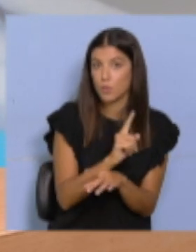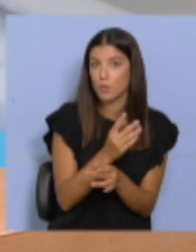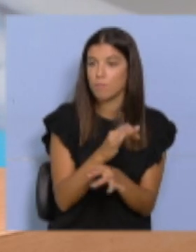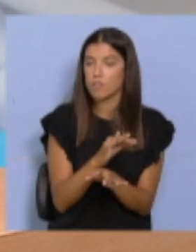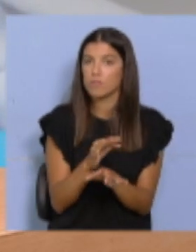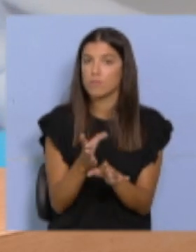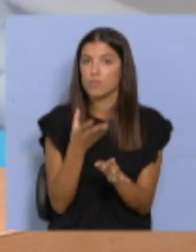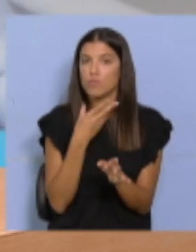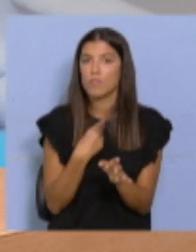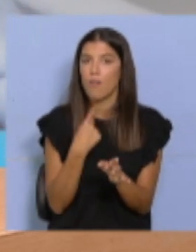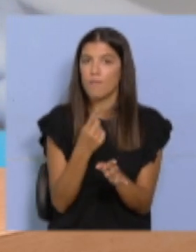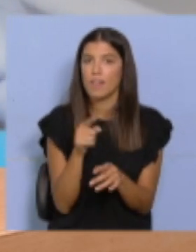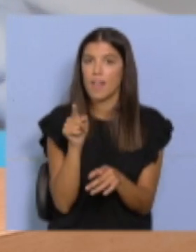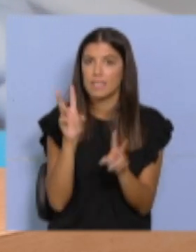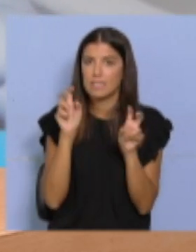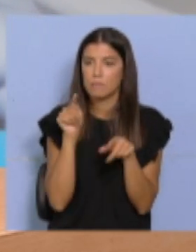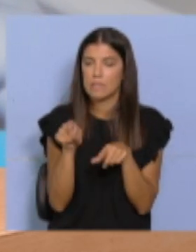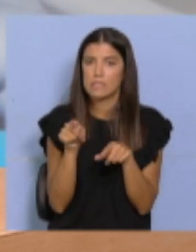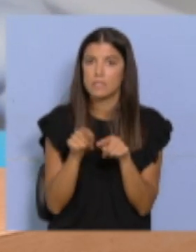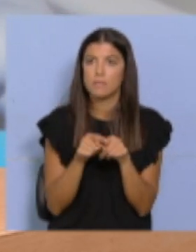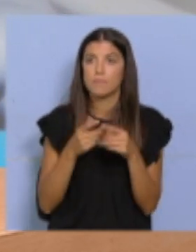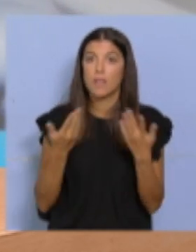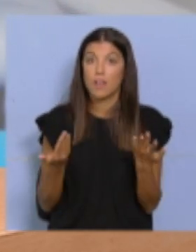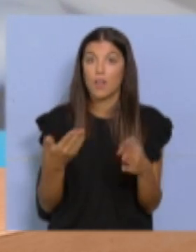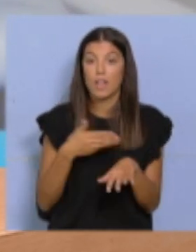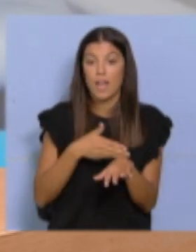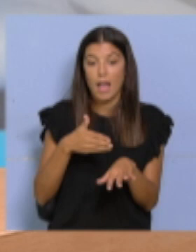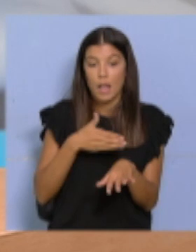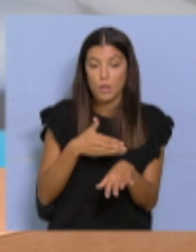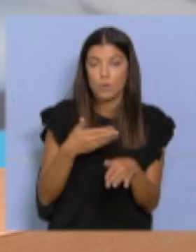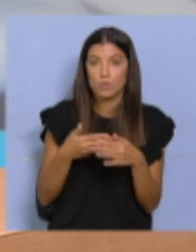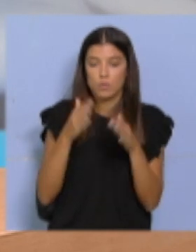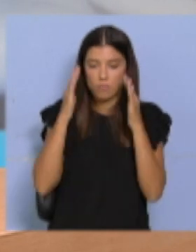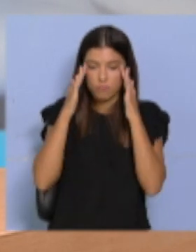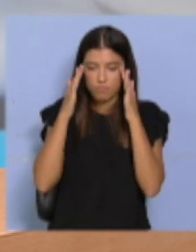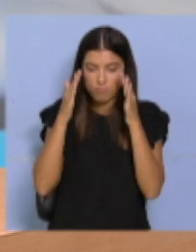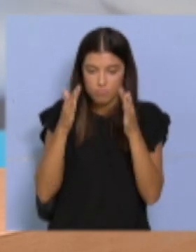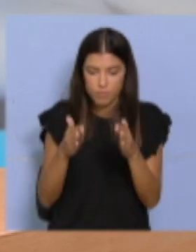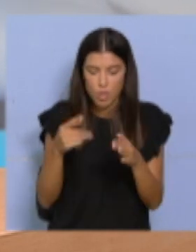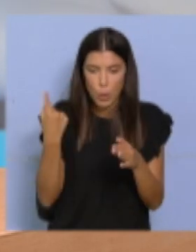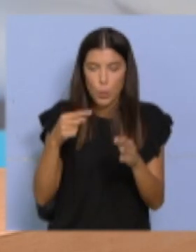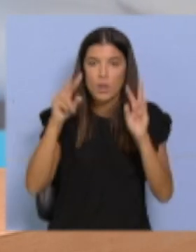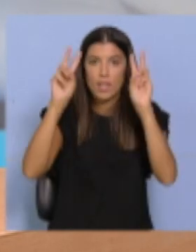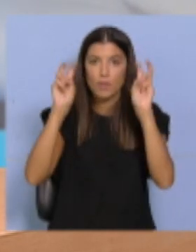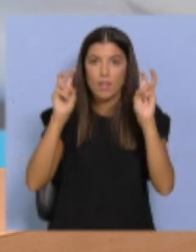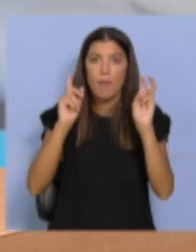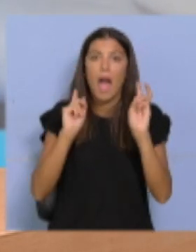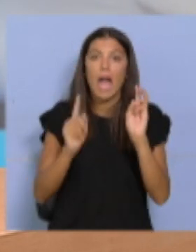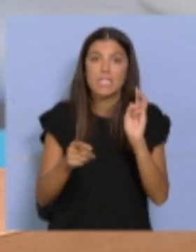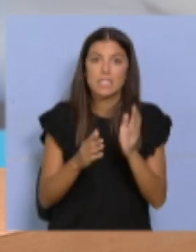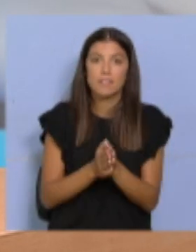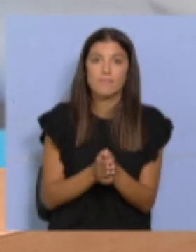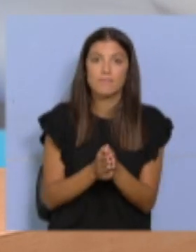trazer. Nós estamos estes tempos muito centrados, e a nossa única temática quase que